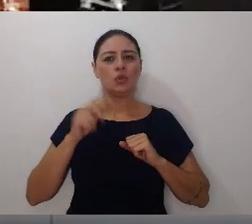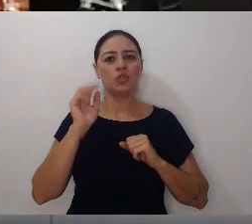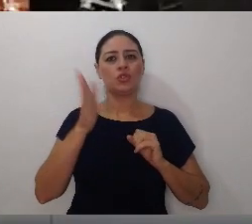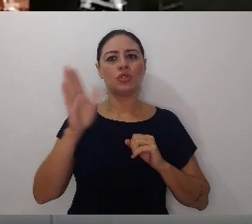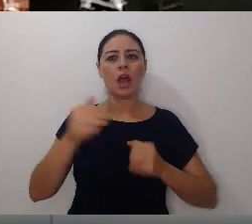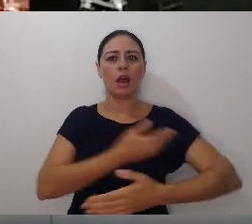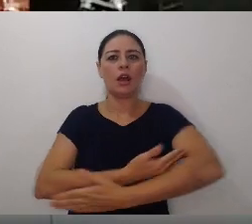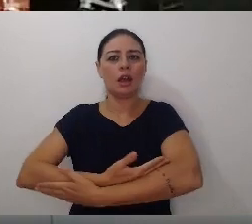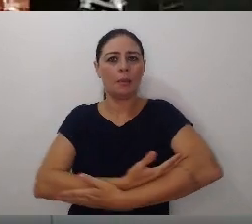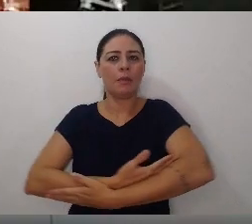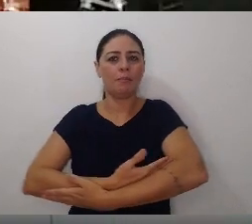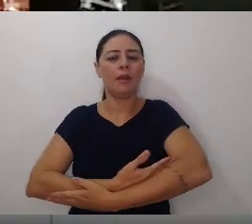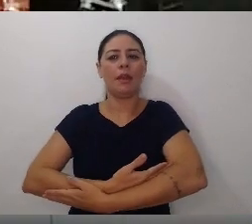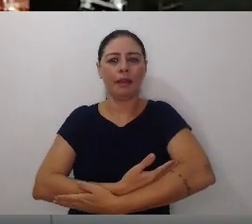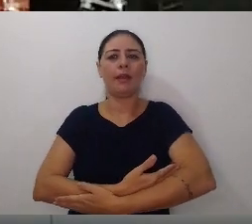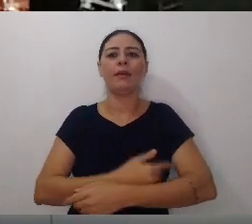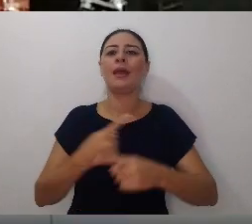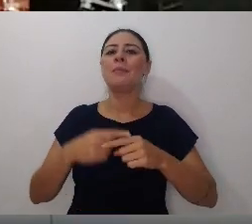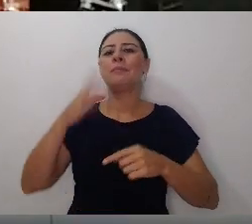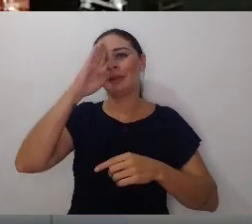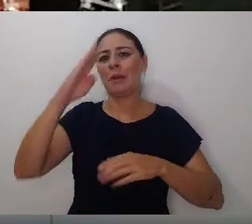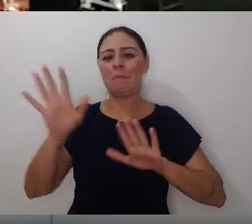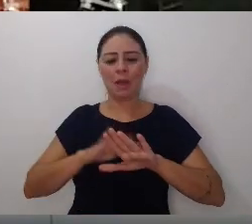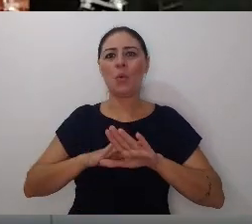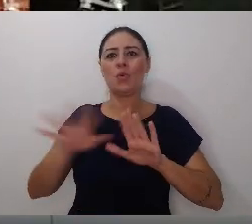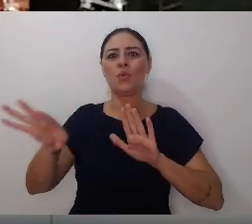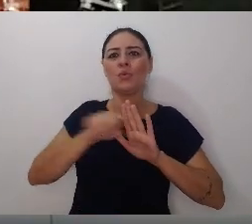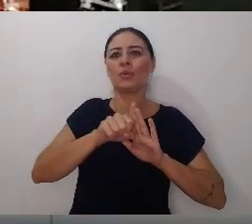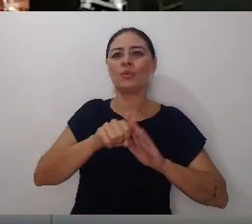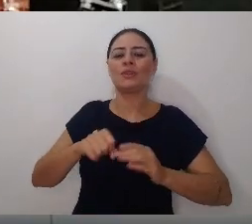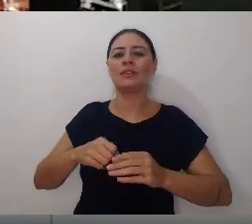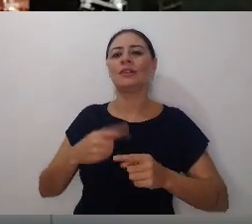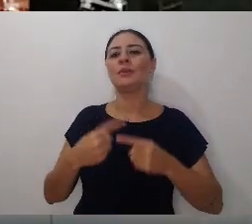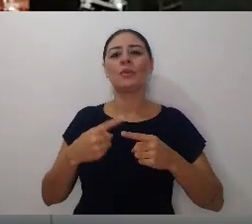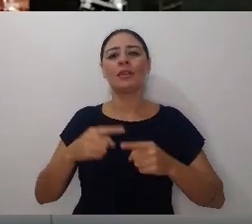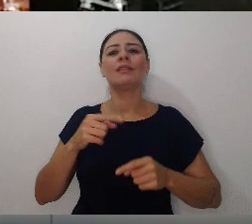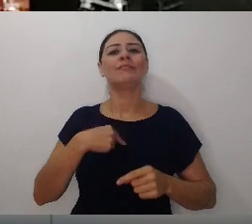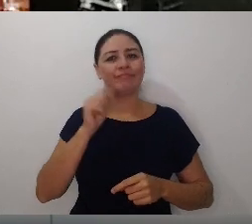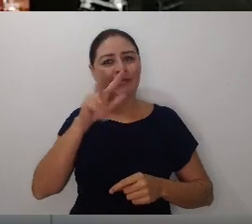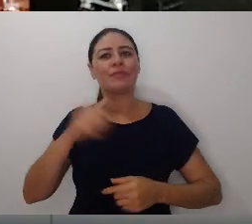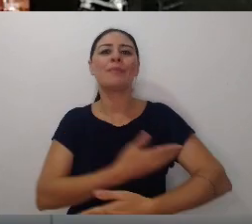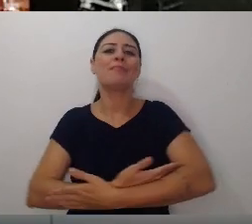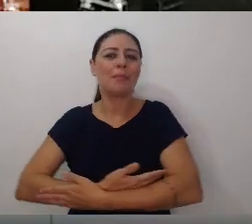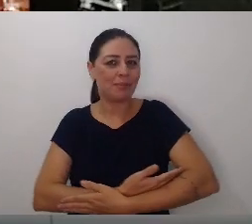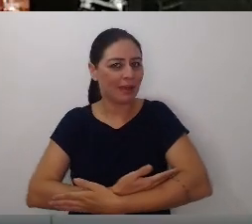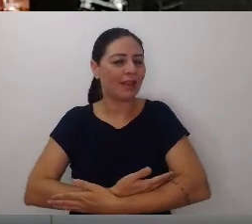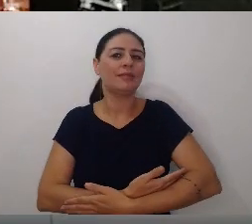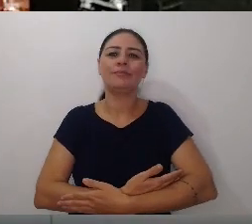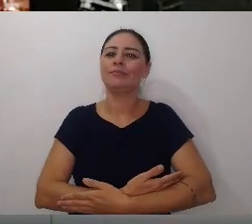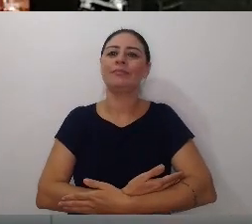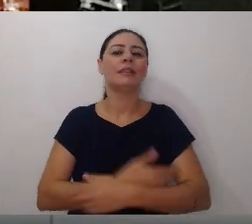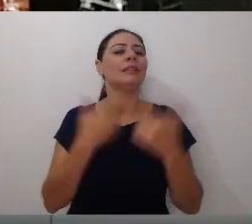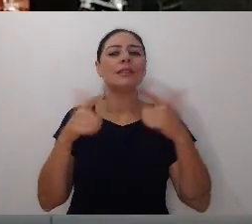Sim, pega. Nossa, eu já peguei muito bebê. Que nem eu falei, contaminação pelas mãos, né? Eu já peguei bastante bebê que